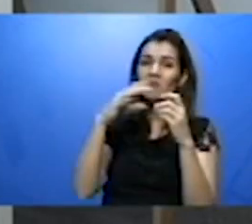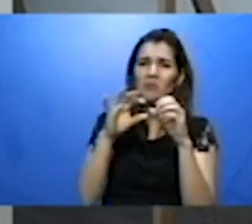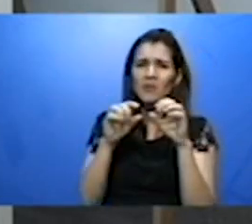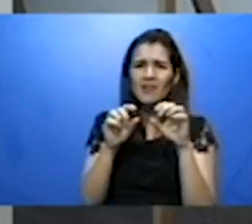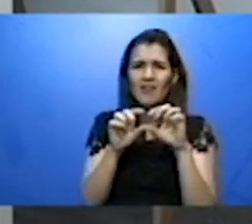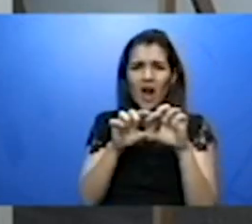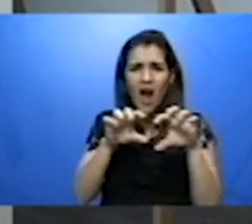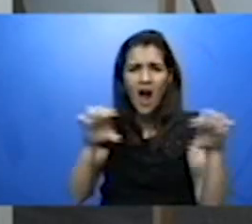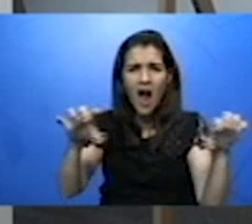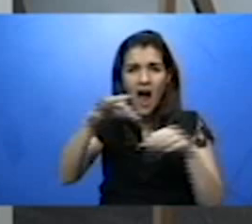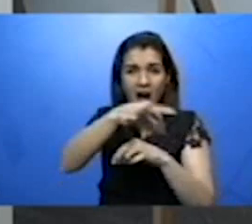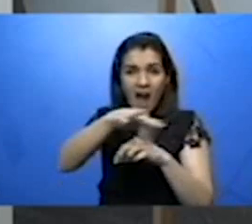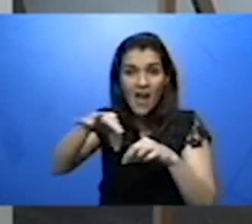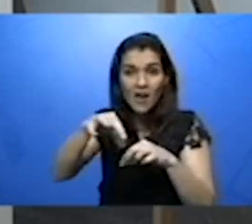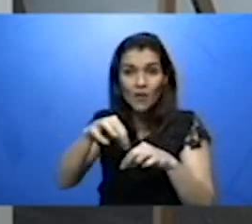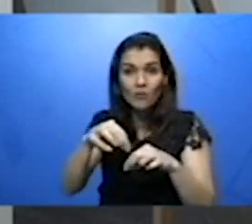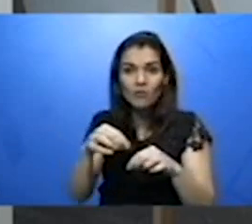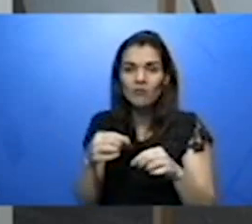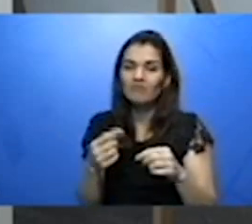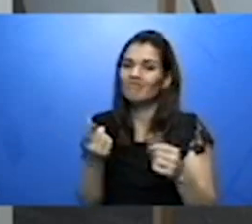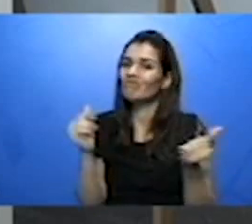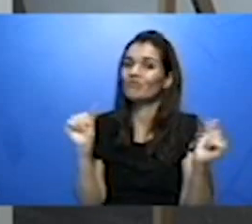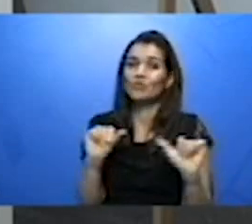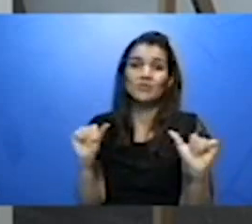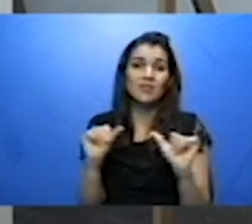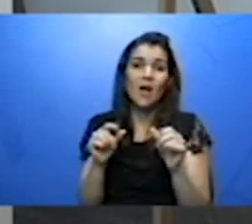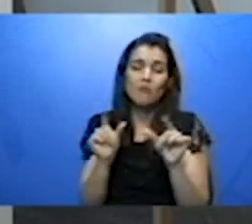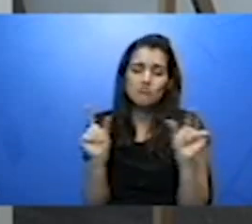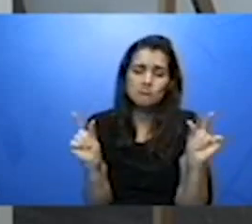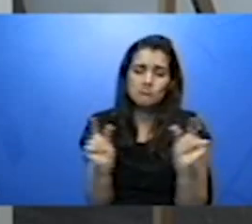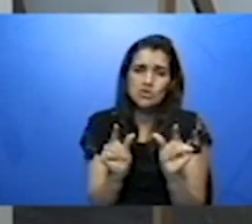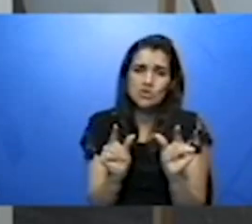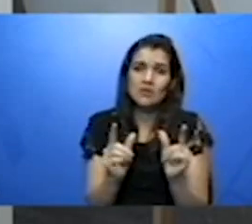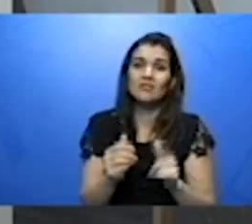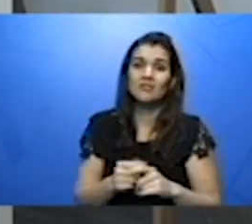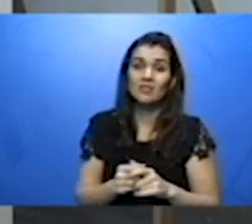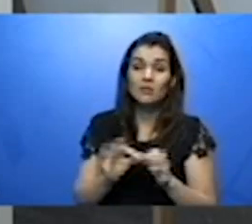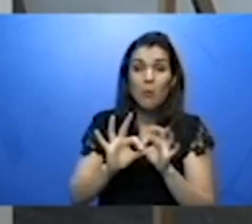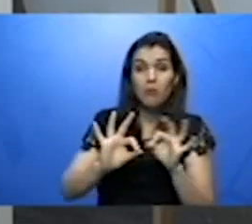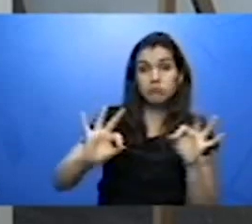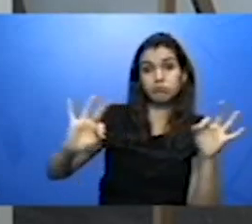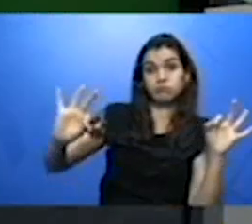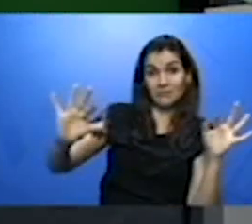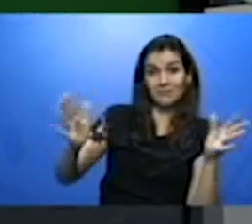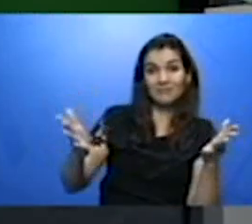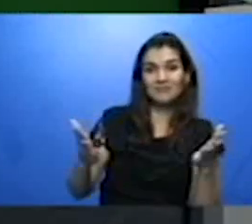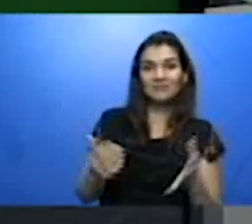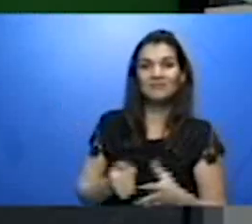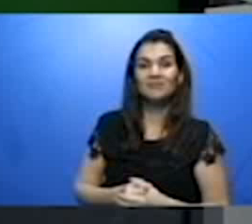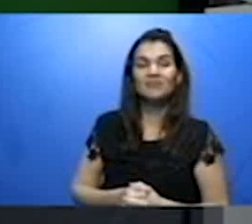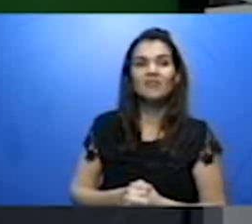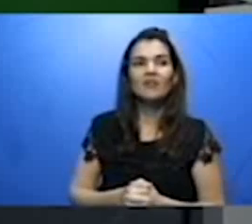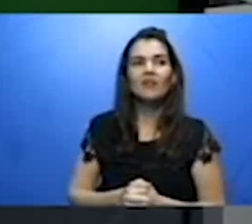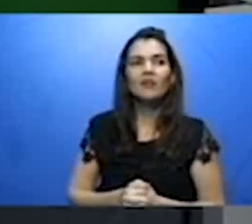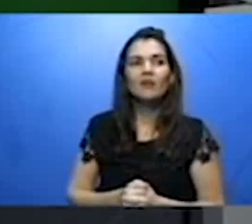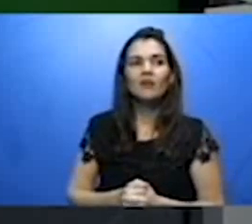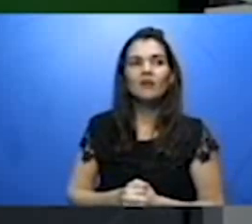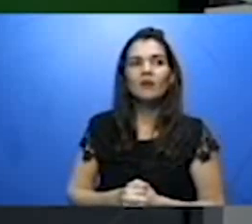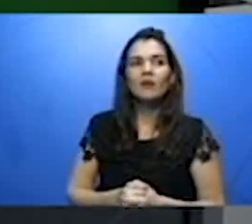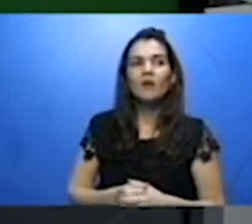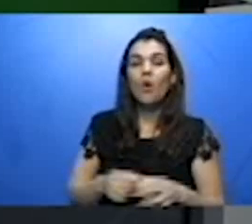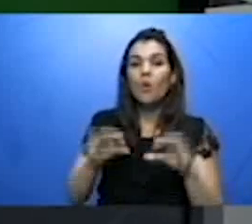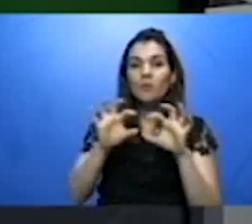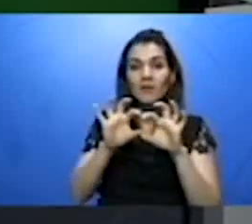terminar Então vamos lá continuando a nossa leitura olha ou seja um pedaço de